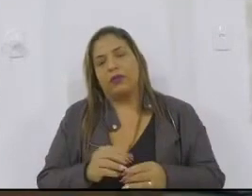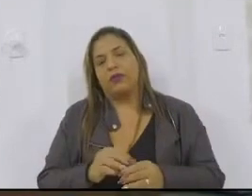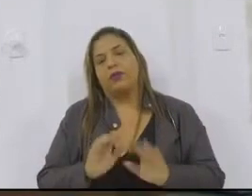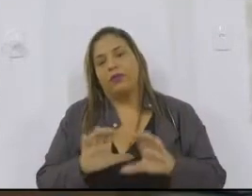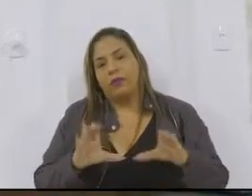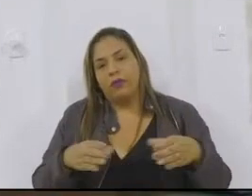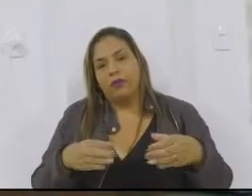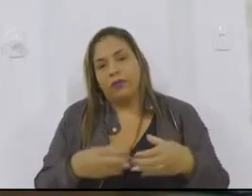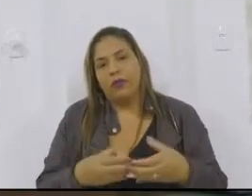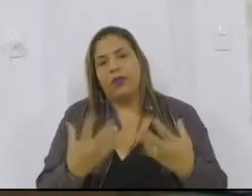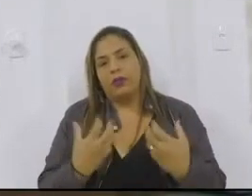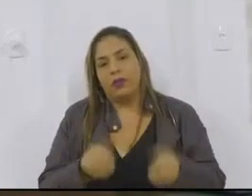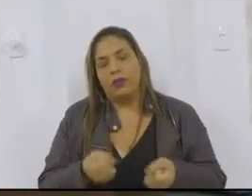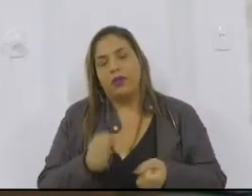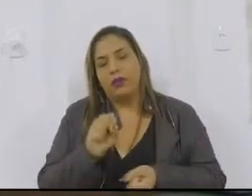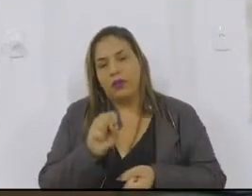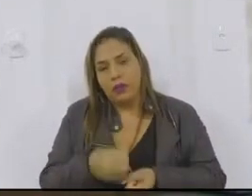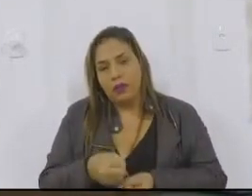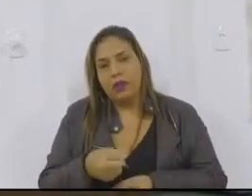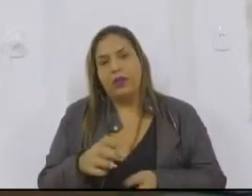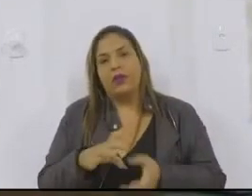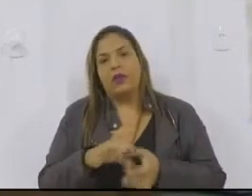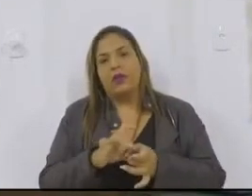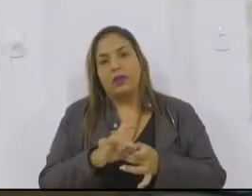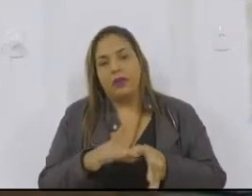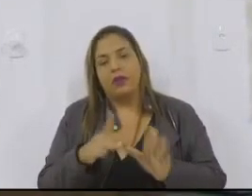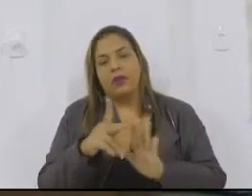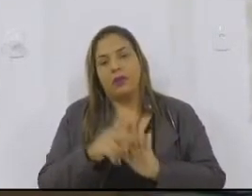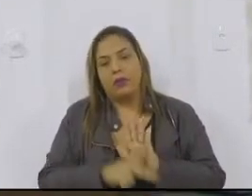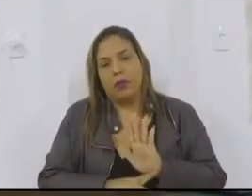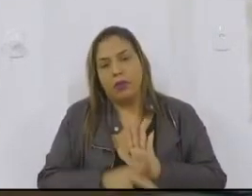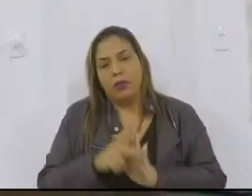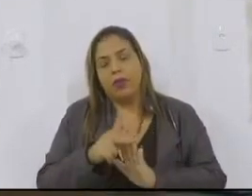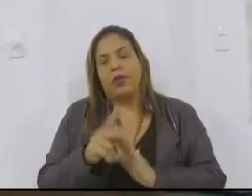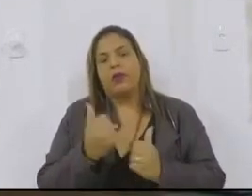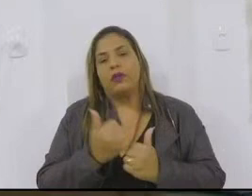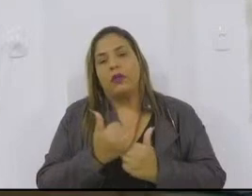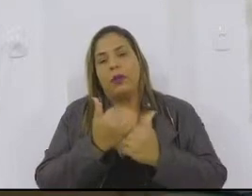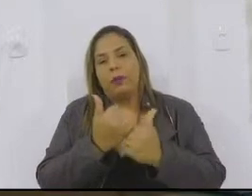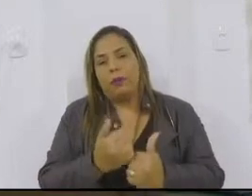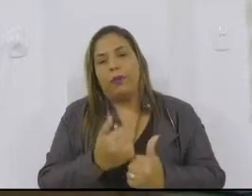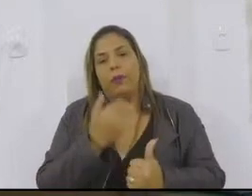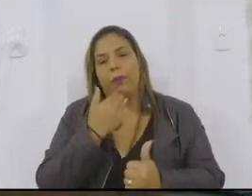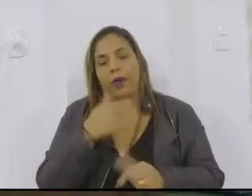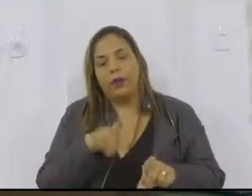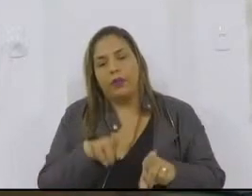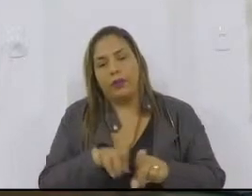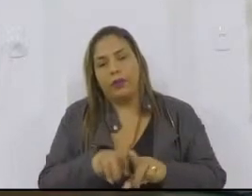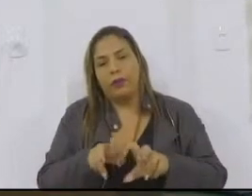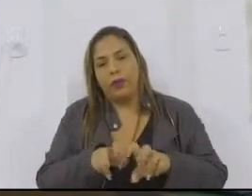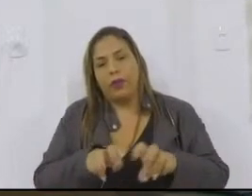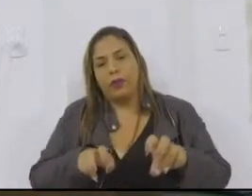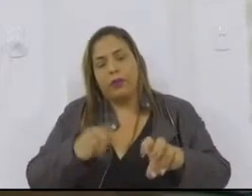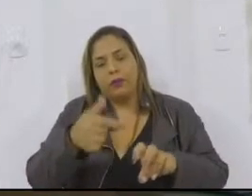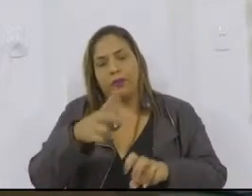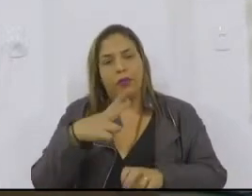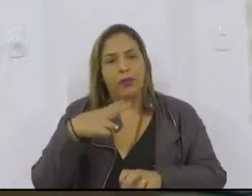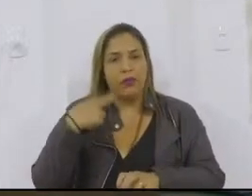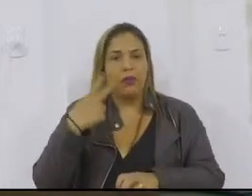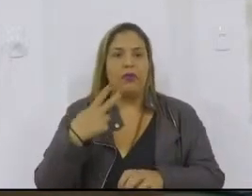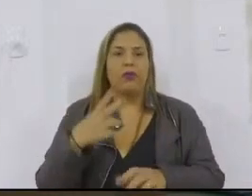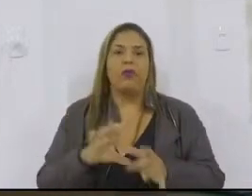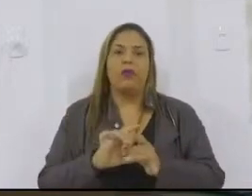emitem parecer favorável à aprovação do referido projeto e conta com o apoio dos pares dessa casa para que também seja aprovado em